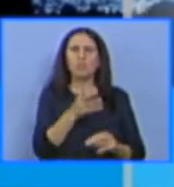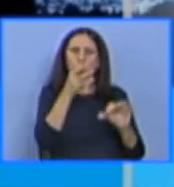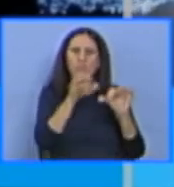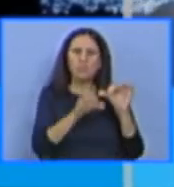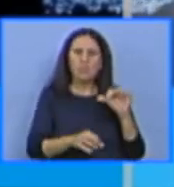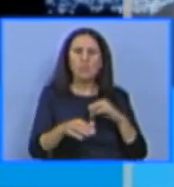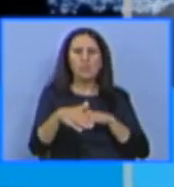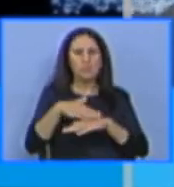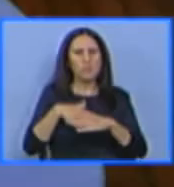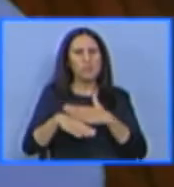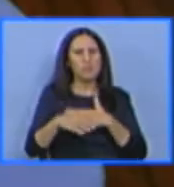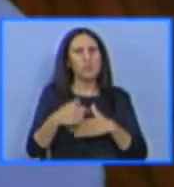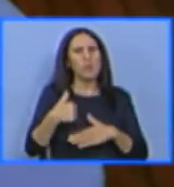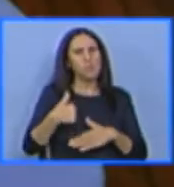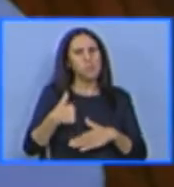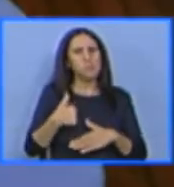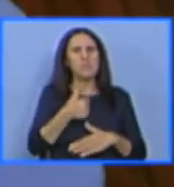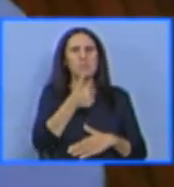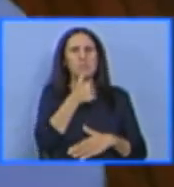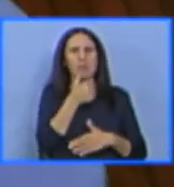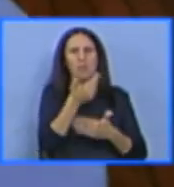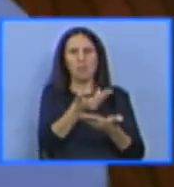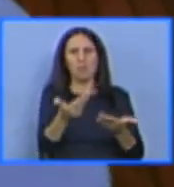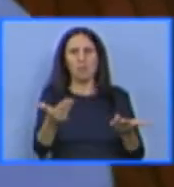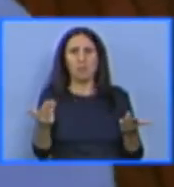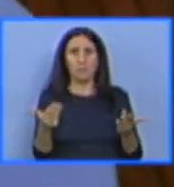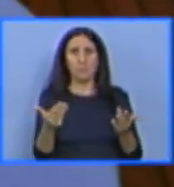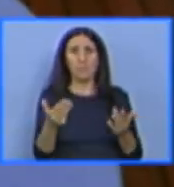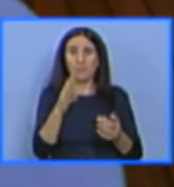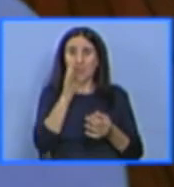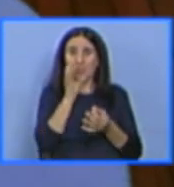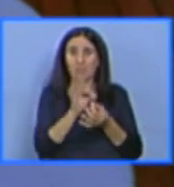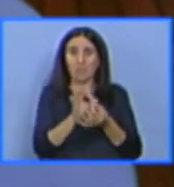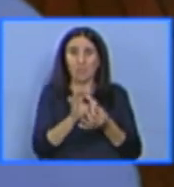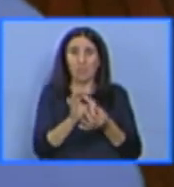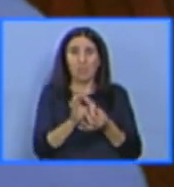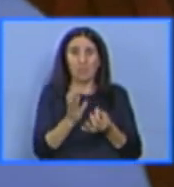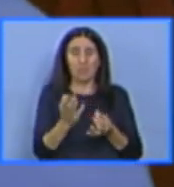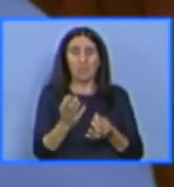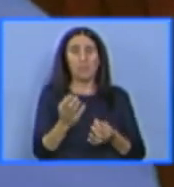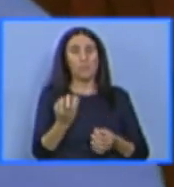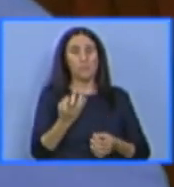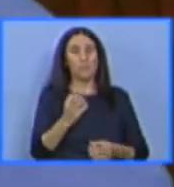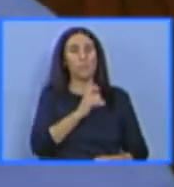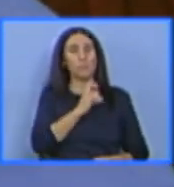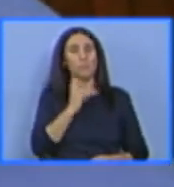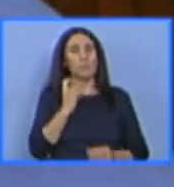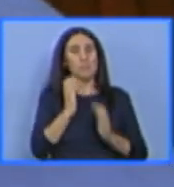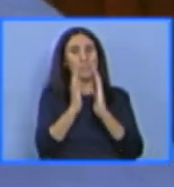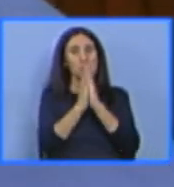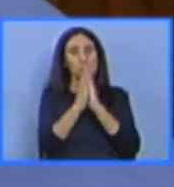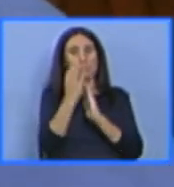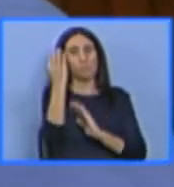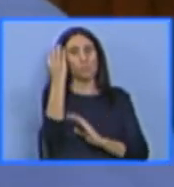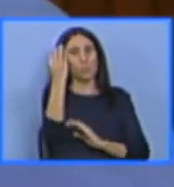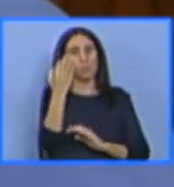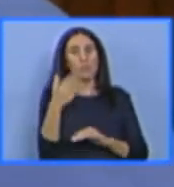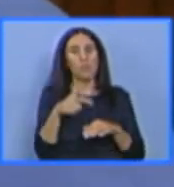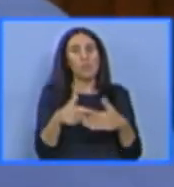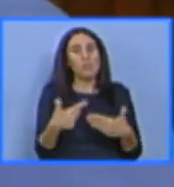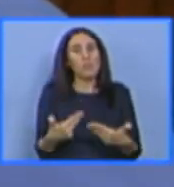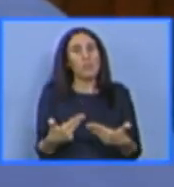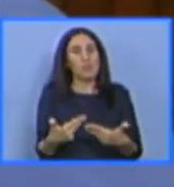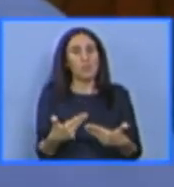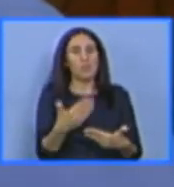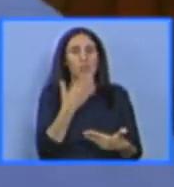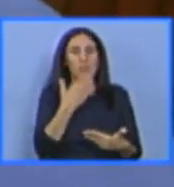muitos gestos, muitas decisões, num curto espaço de tempo, como o pastor da Igreja do Porto, que agora